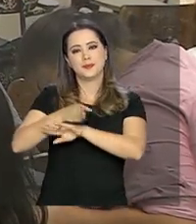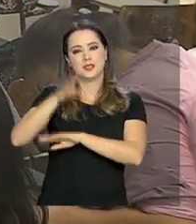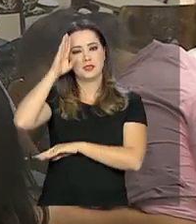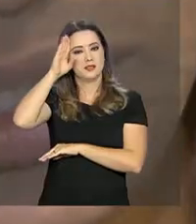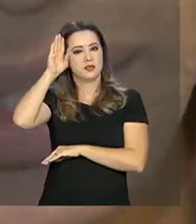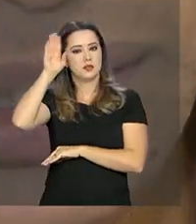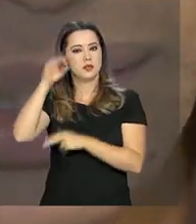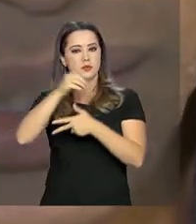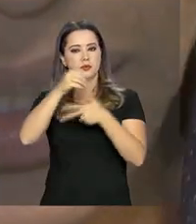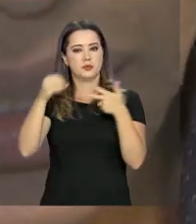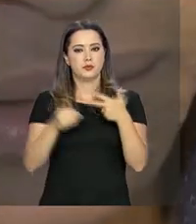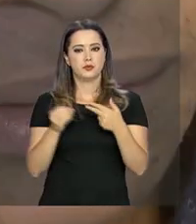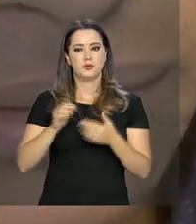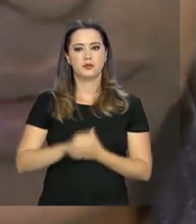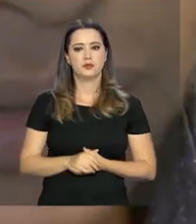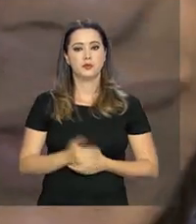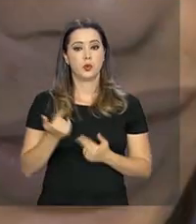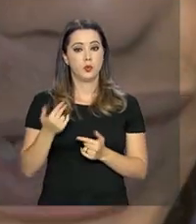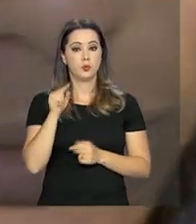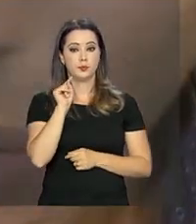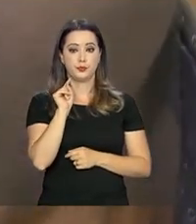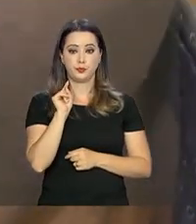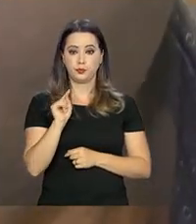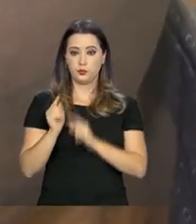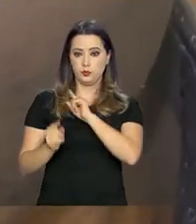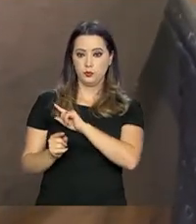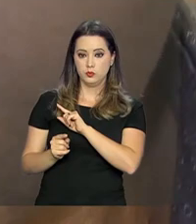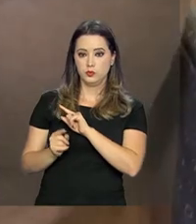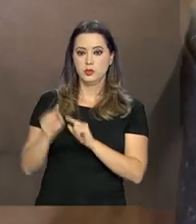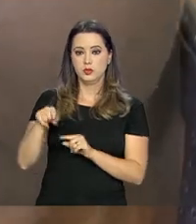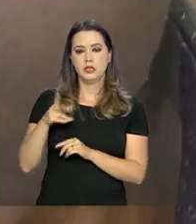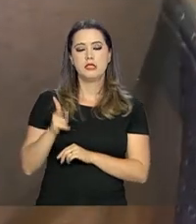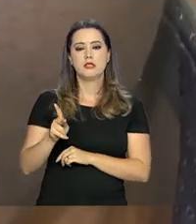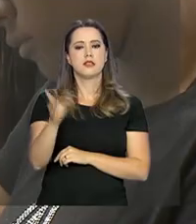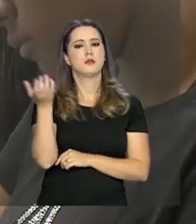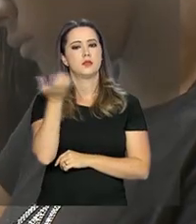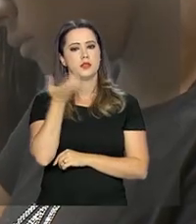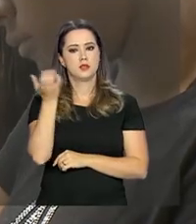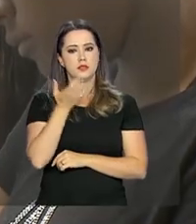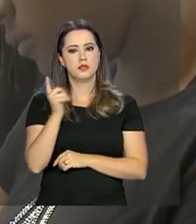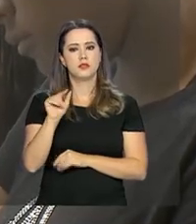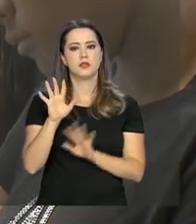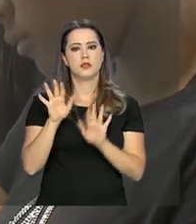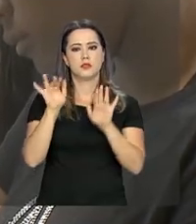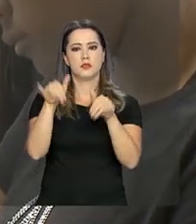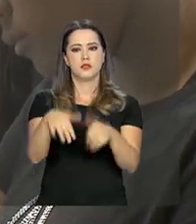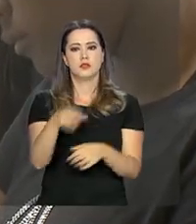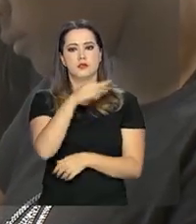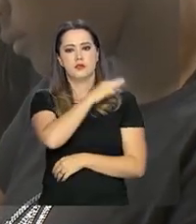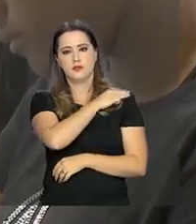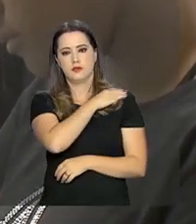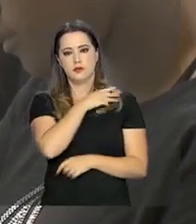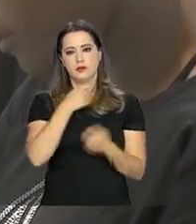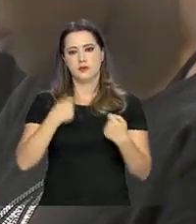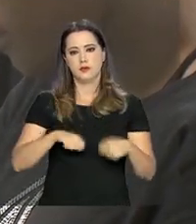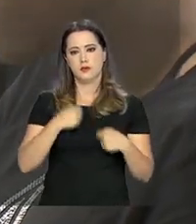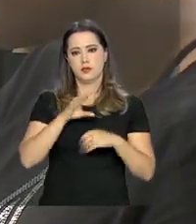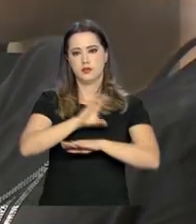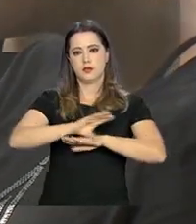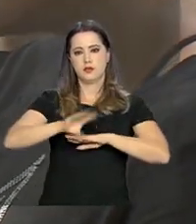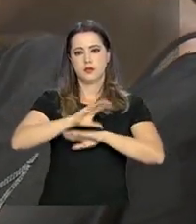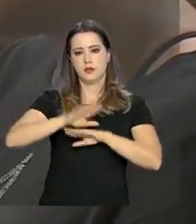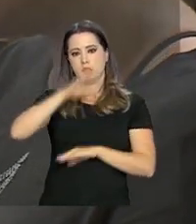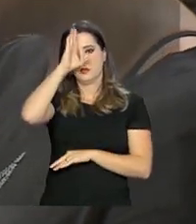do enem é o caso do jefferson decidido e persistente está terminando o ensino médio e depende do cursinho